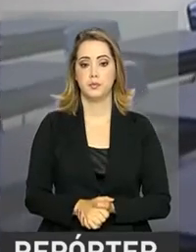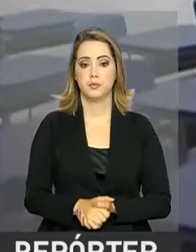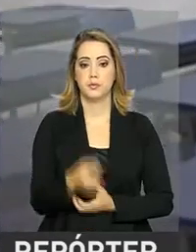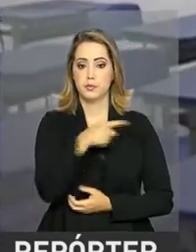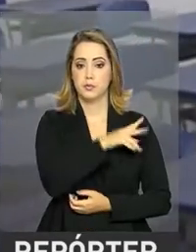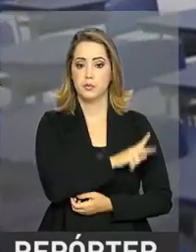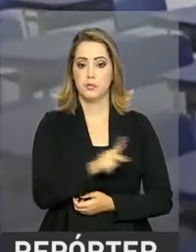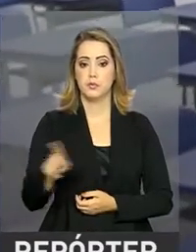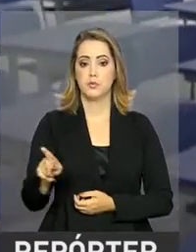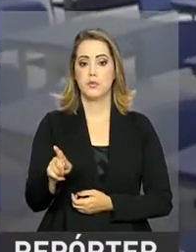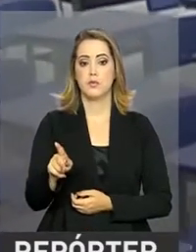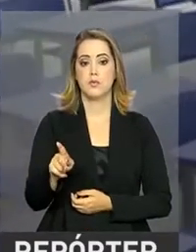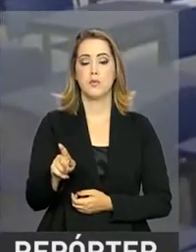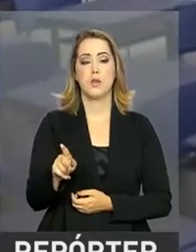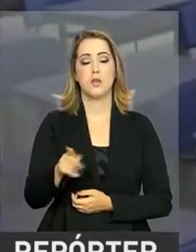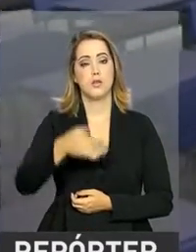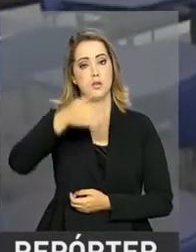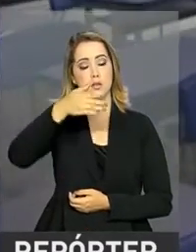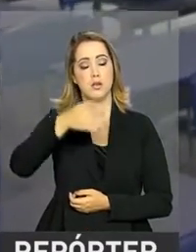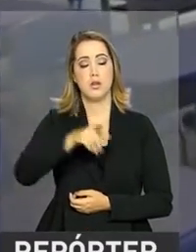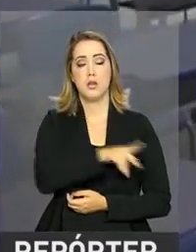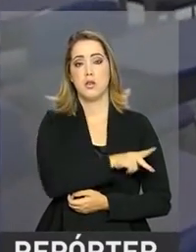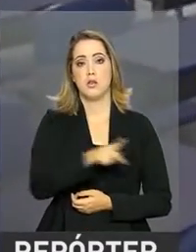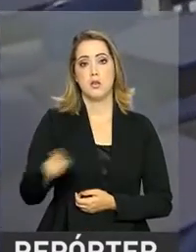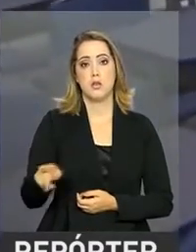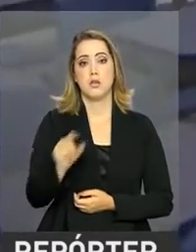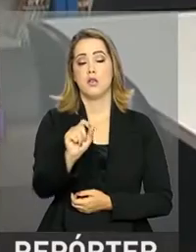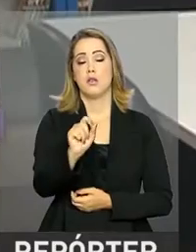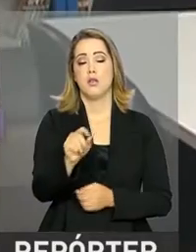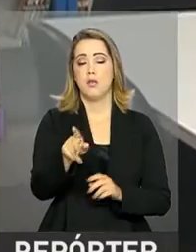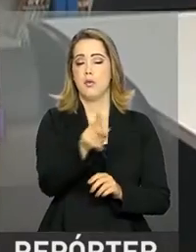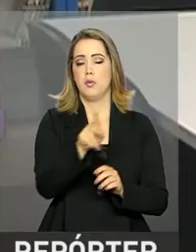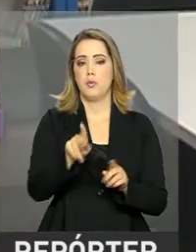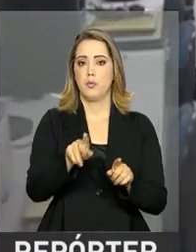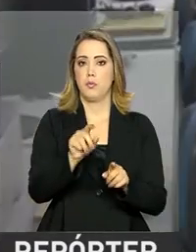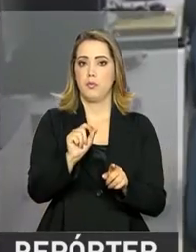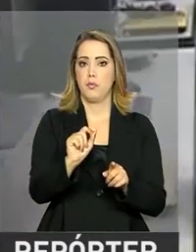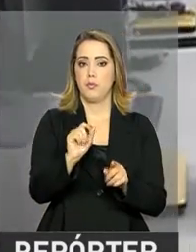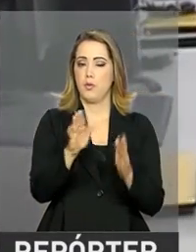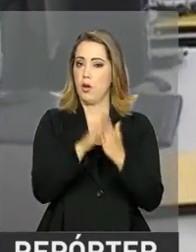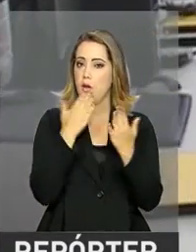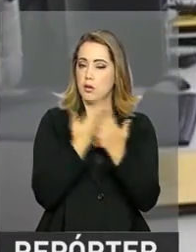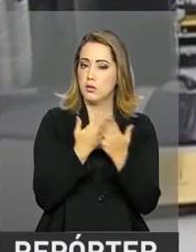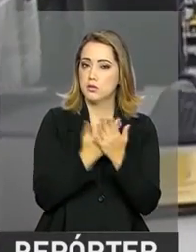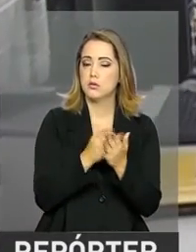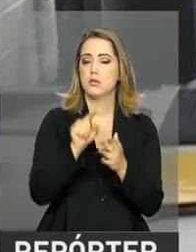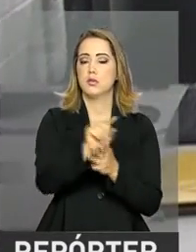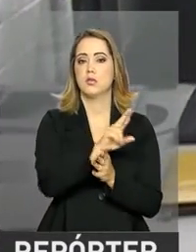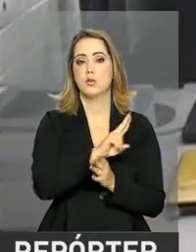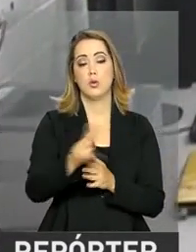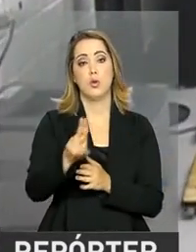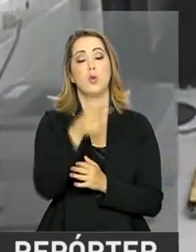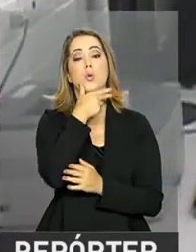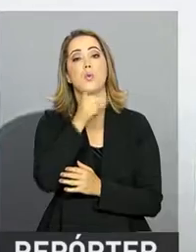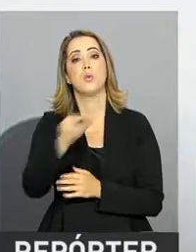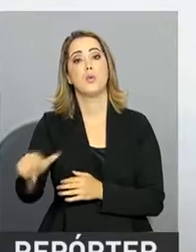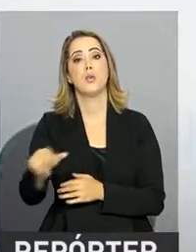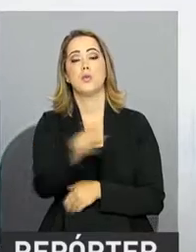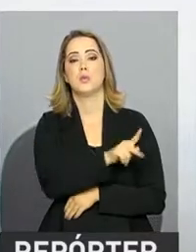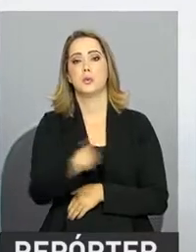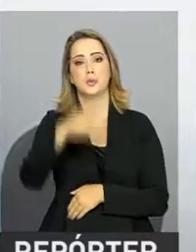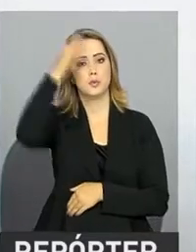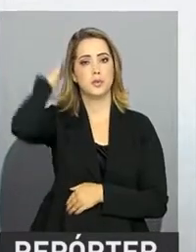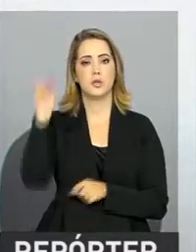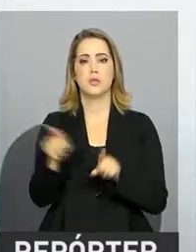A Escola Municipal Professor Fued Temer tem 18 salas de aula, biblioteca, espaço de múltiplo uso e informática e